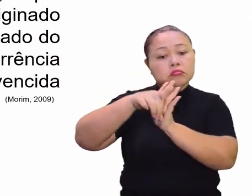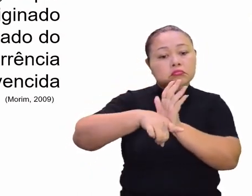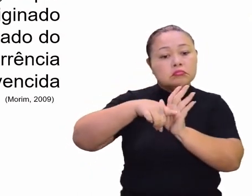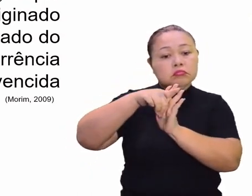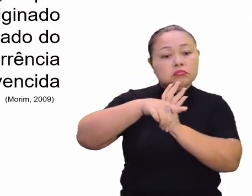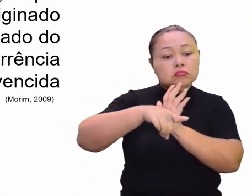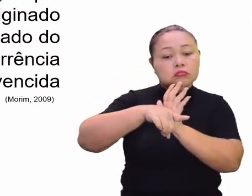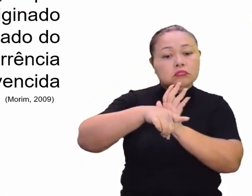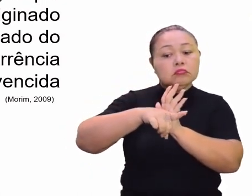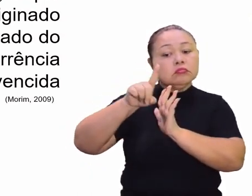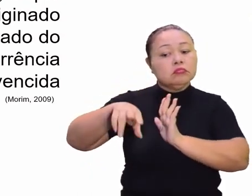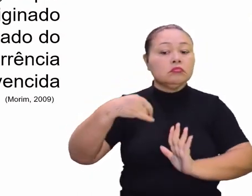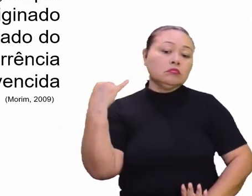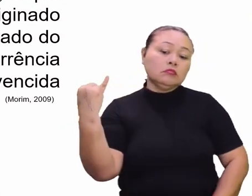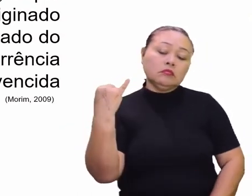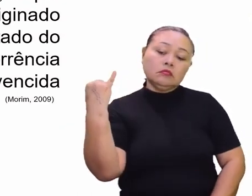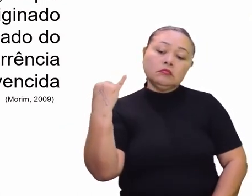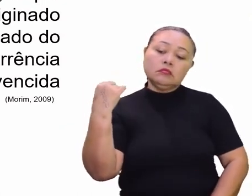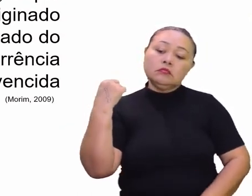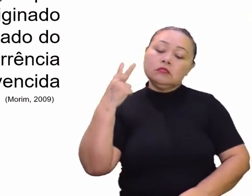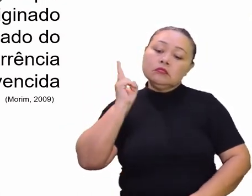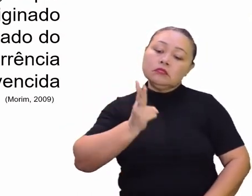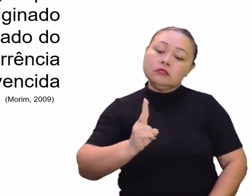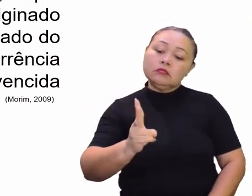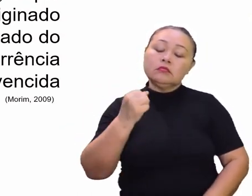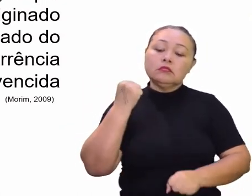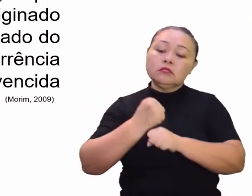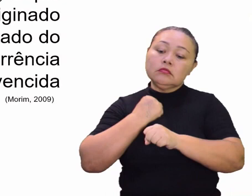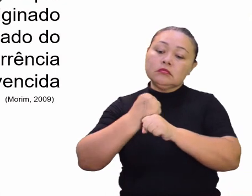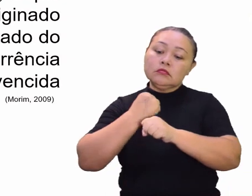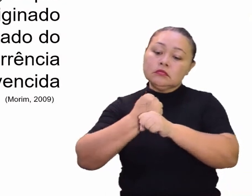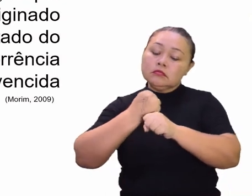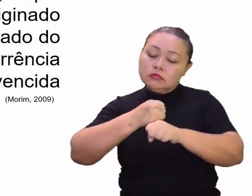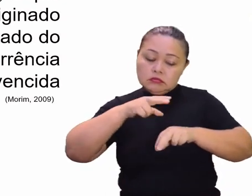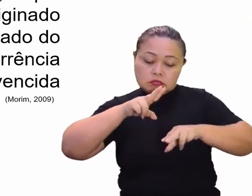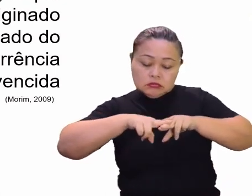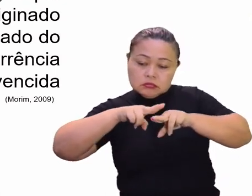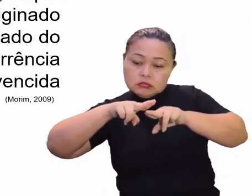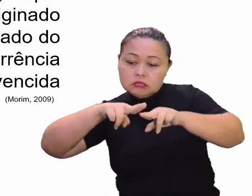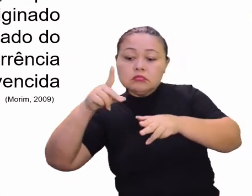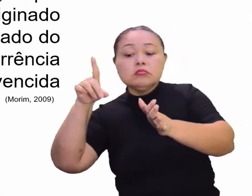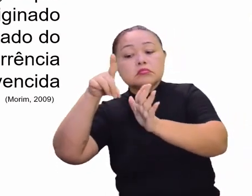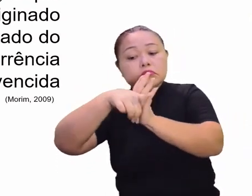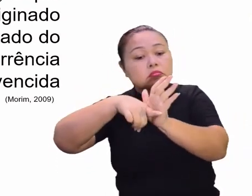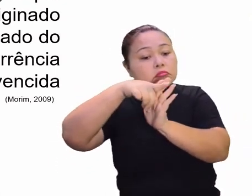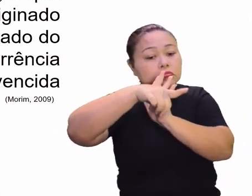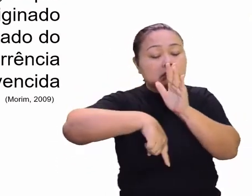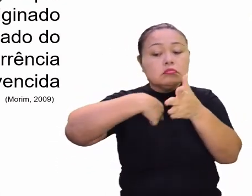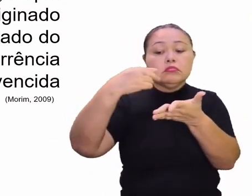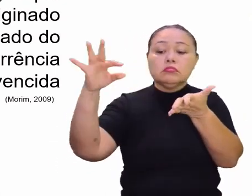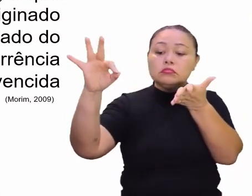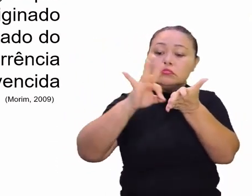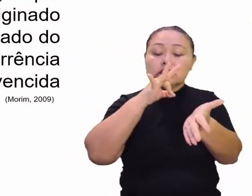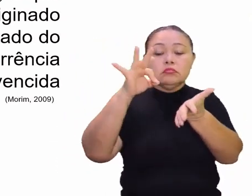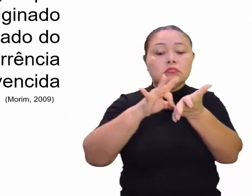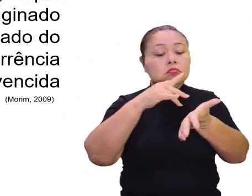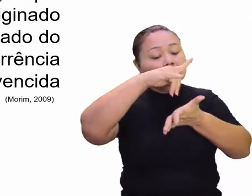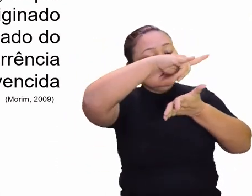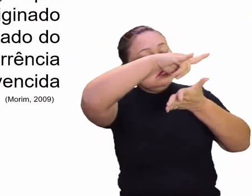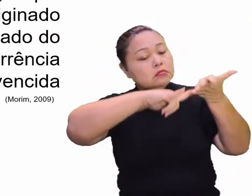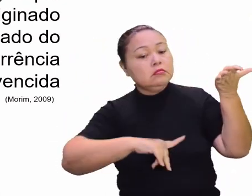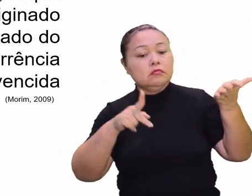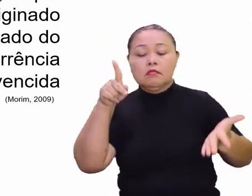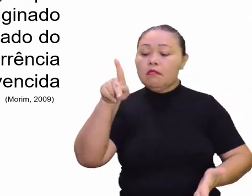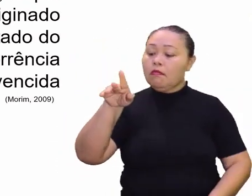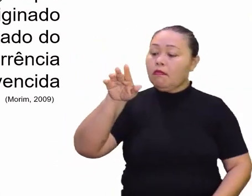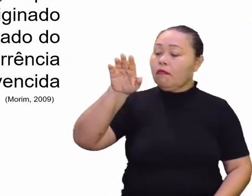agora a importância de continuar construindo a ferrovia após a assinatura do Tratado